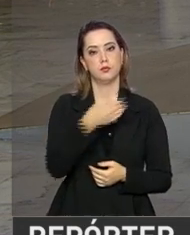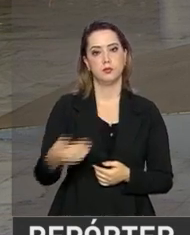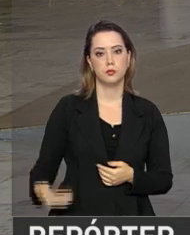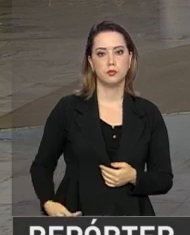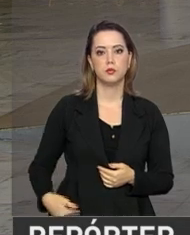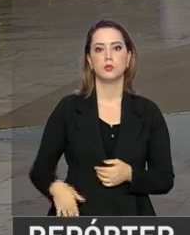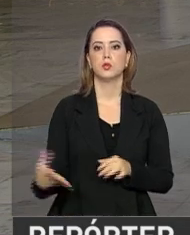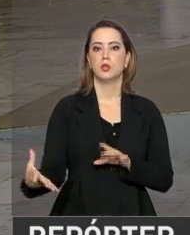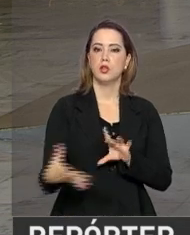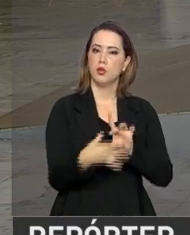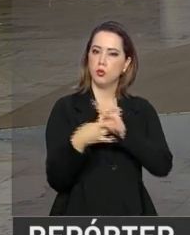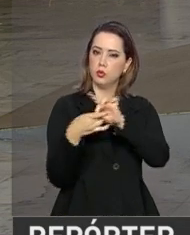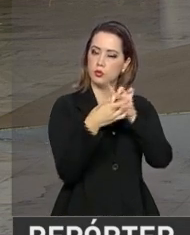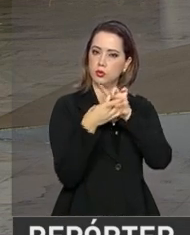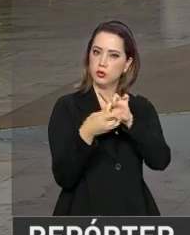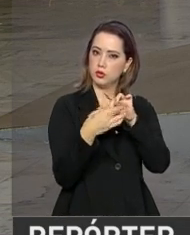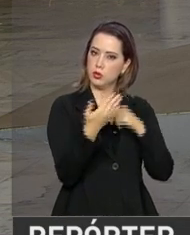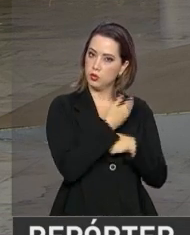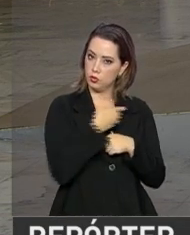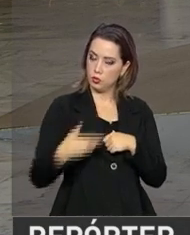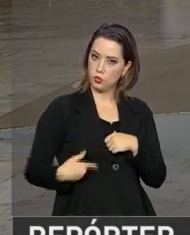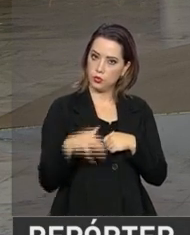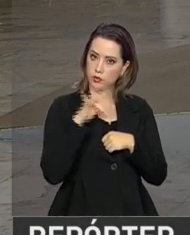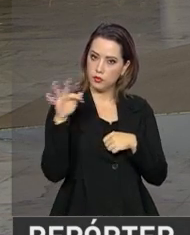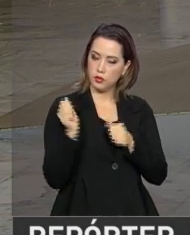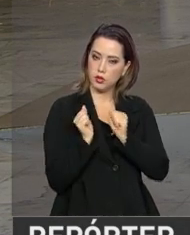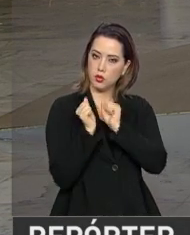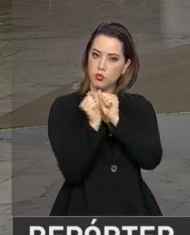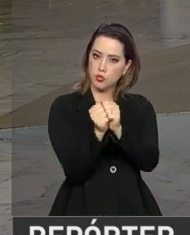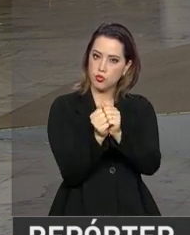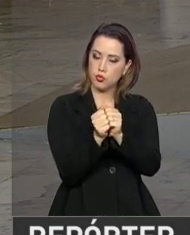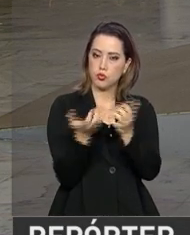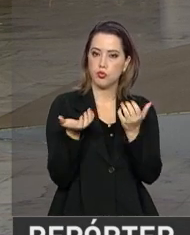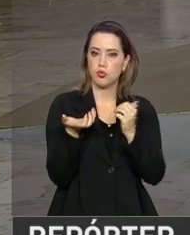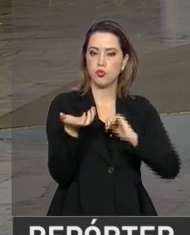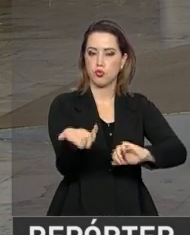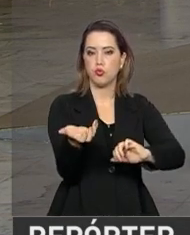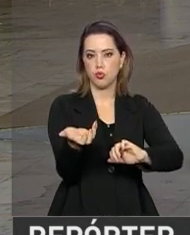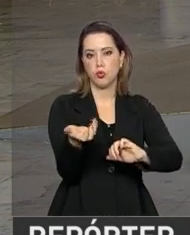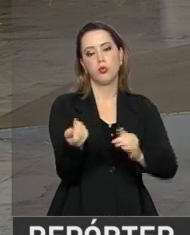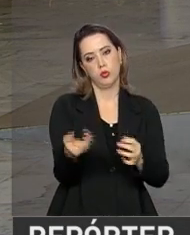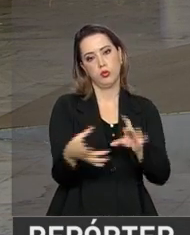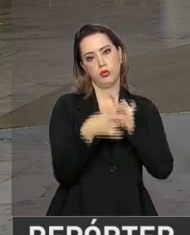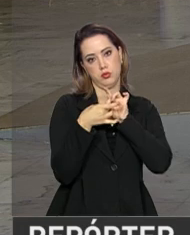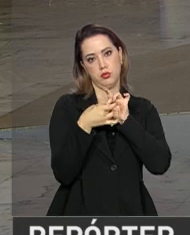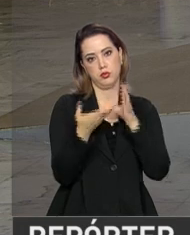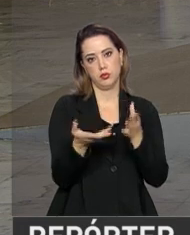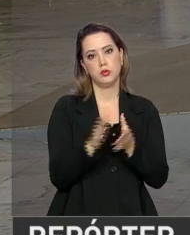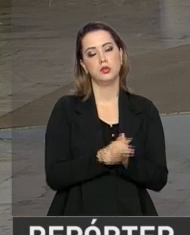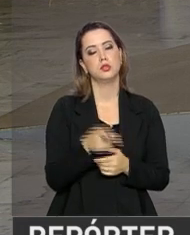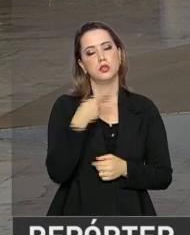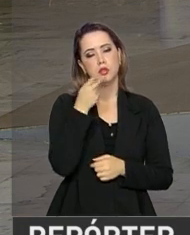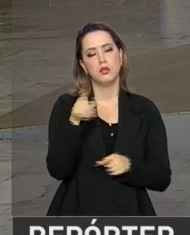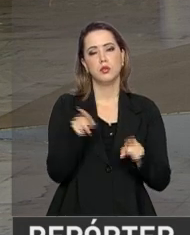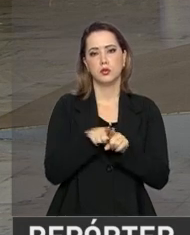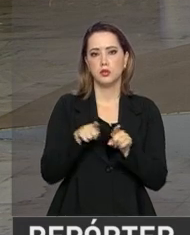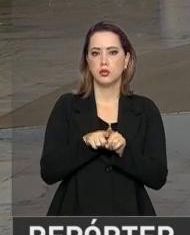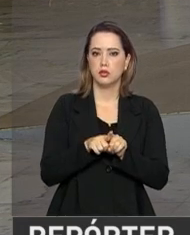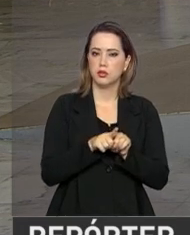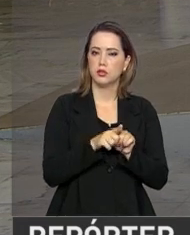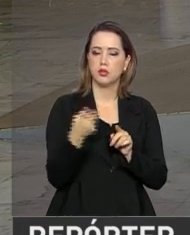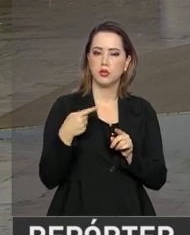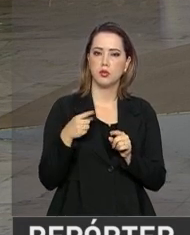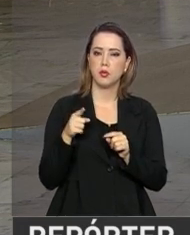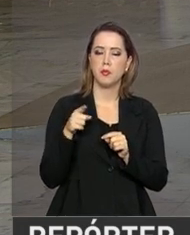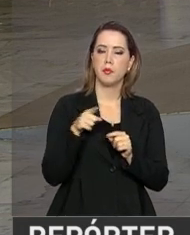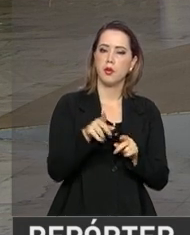tem sido eh proveitosa lembrou ao povo que quando sur disse aí ao povo direcionado ao povo brasileiro que